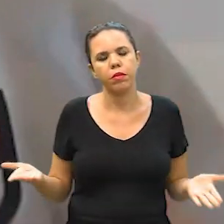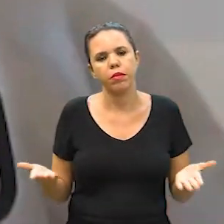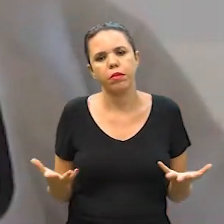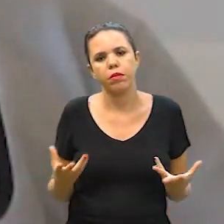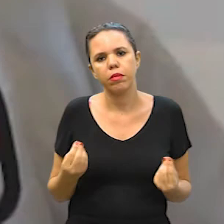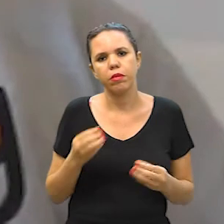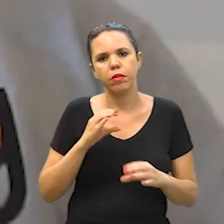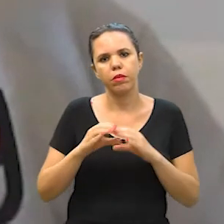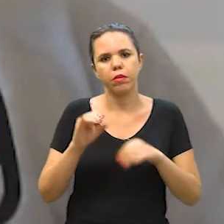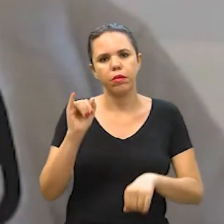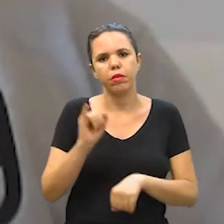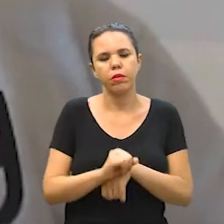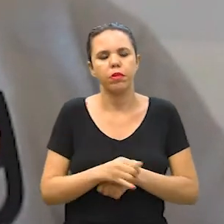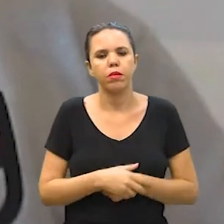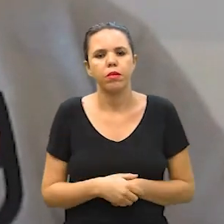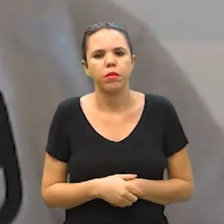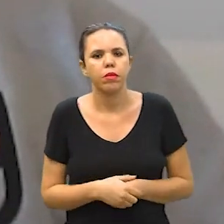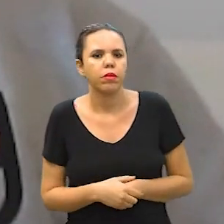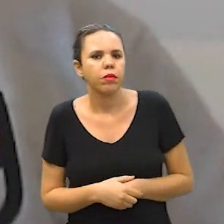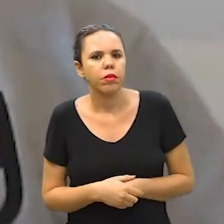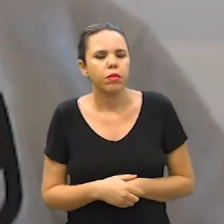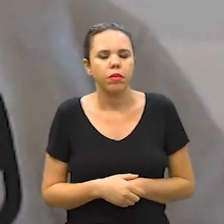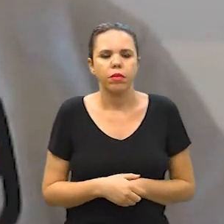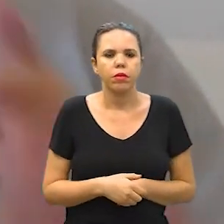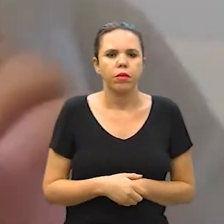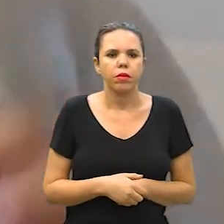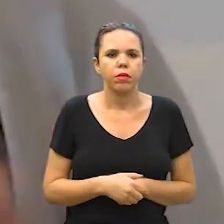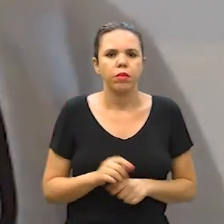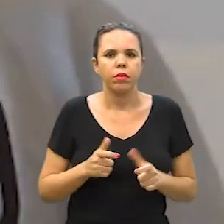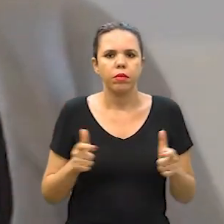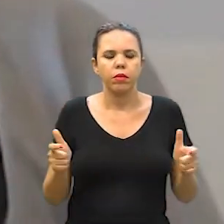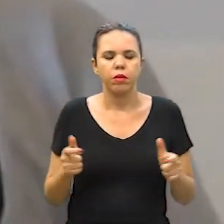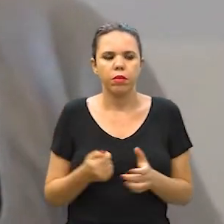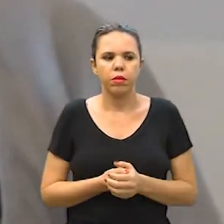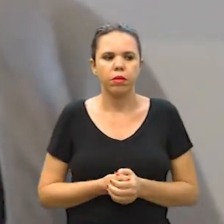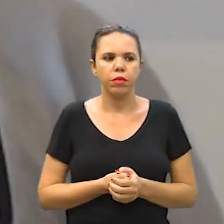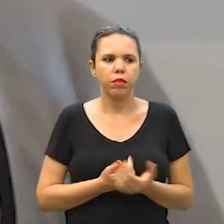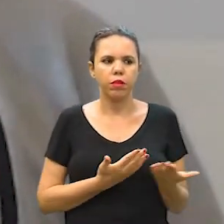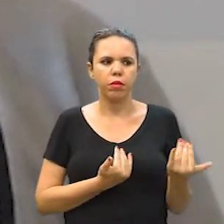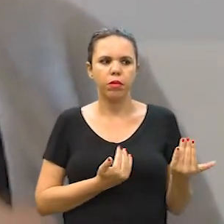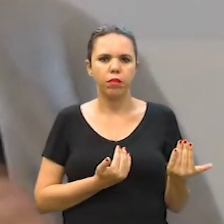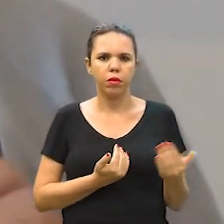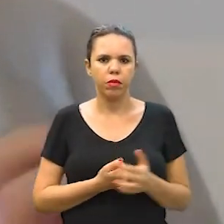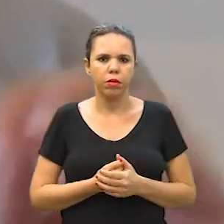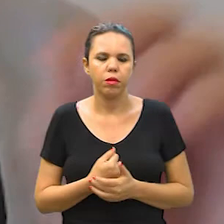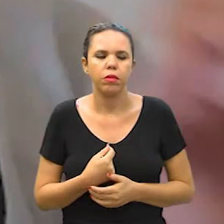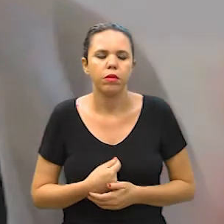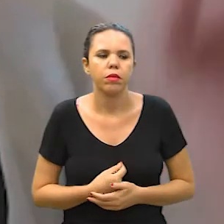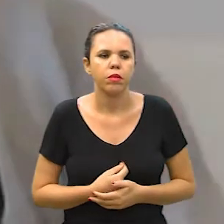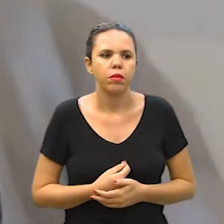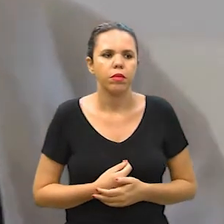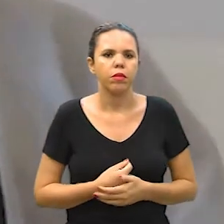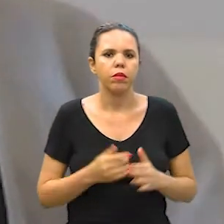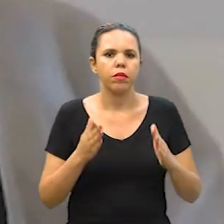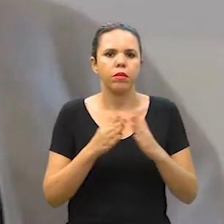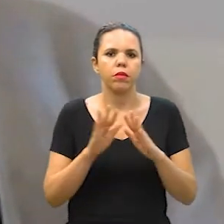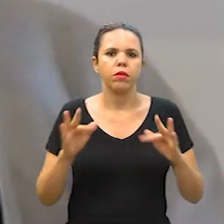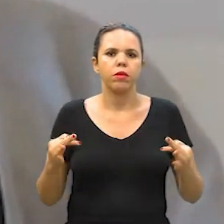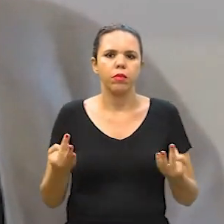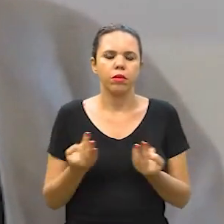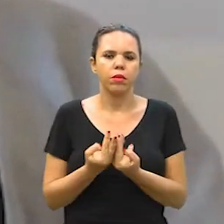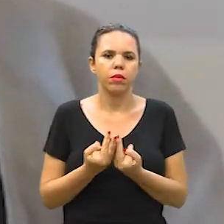Muitos intercâmbios, a grande maioria, o jovem acaba indo para uma casa de